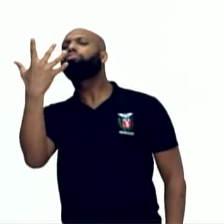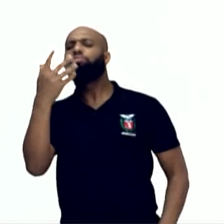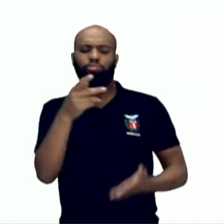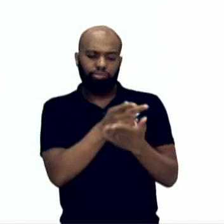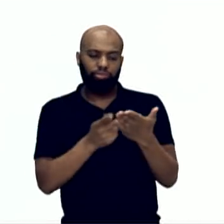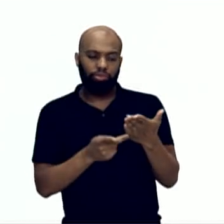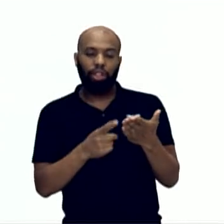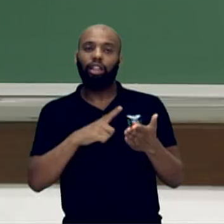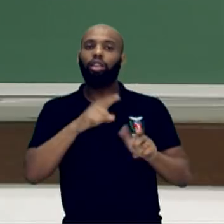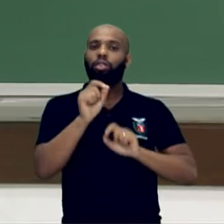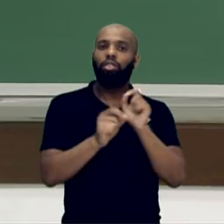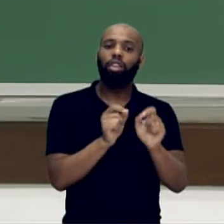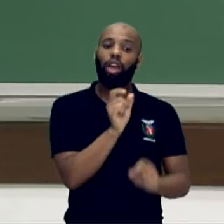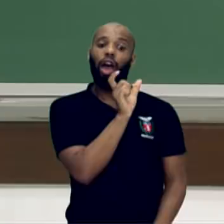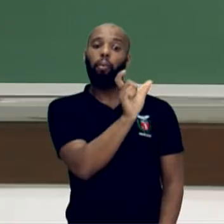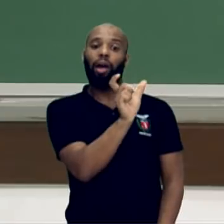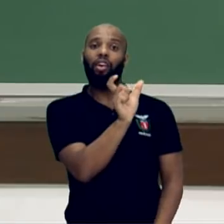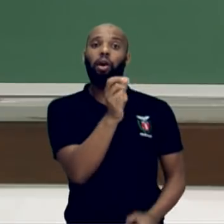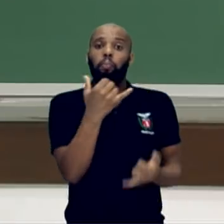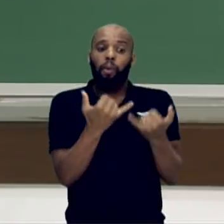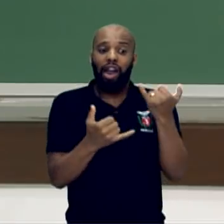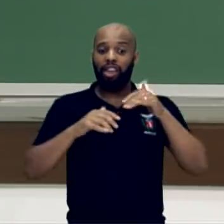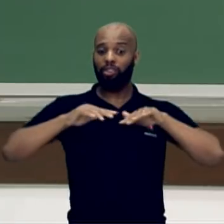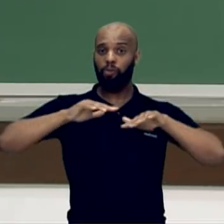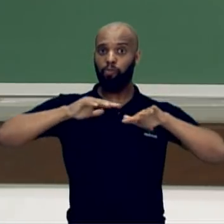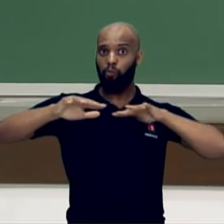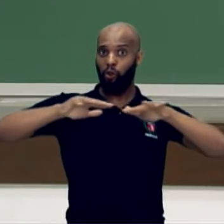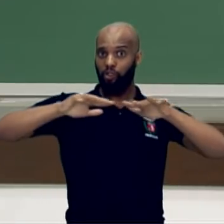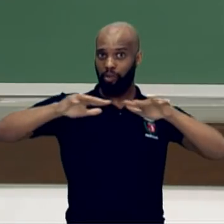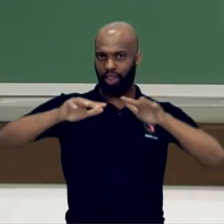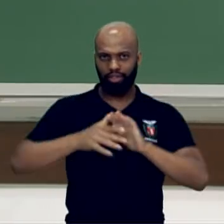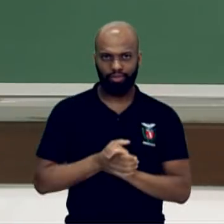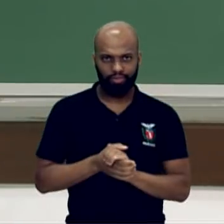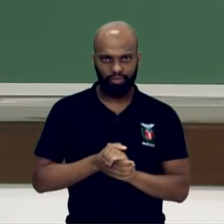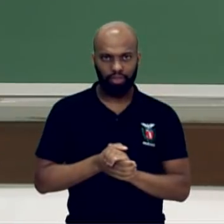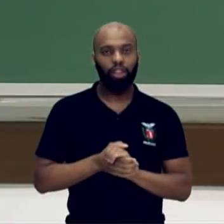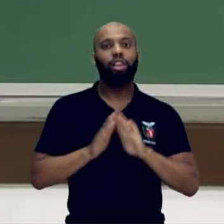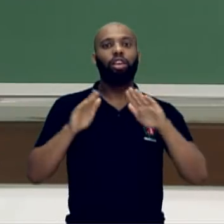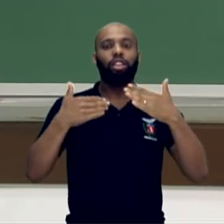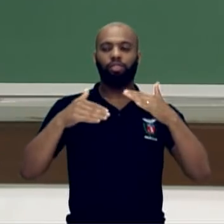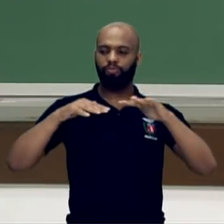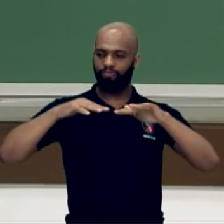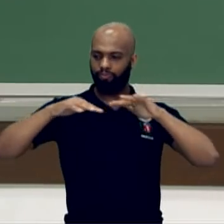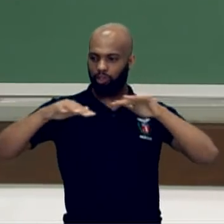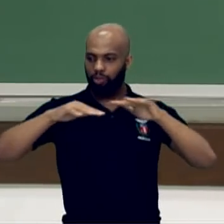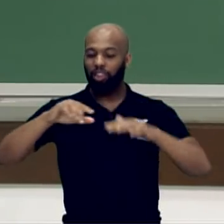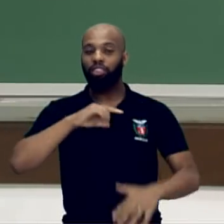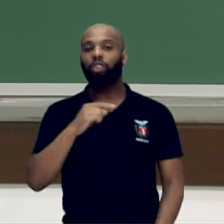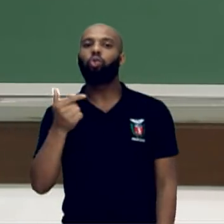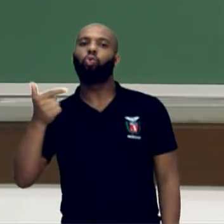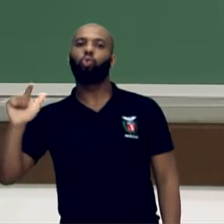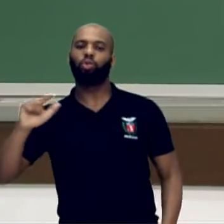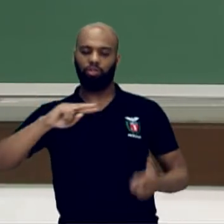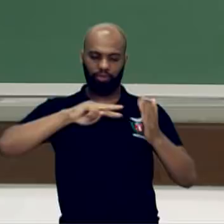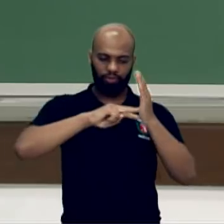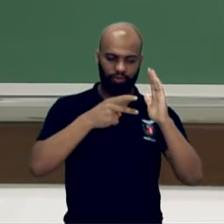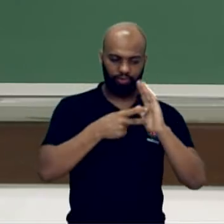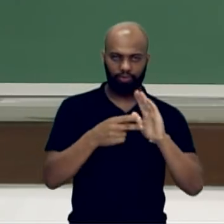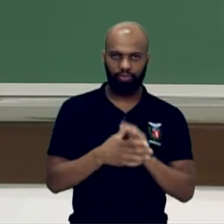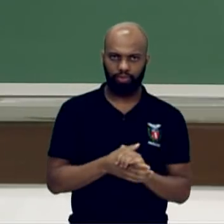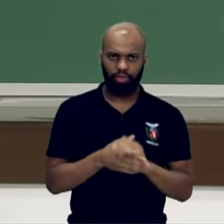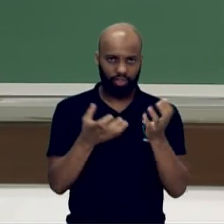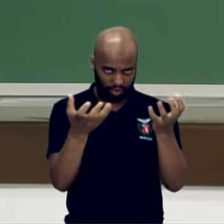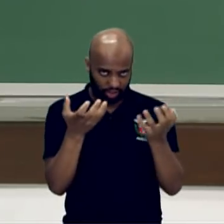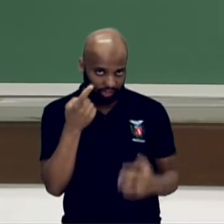trabalha com a ideia da palavra se movimentando, e esse movimento vai criar outros significados.